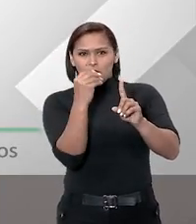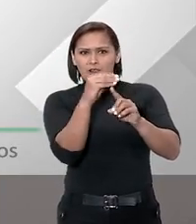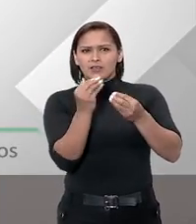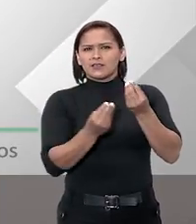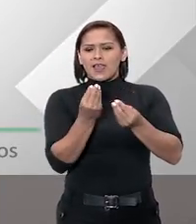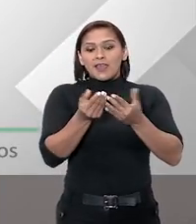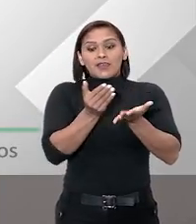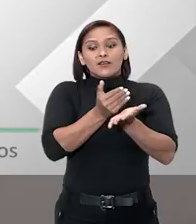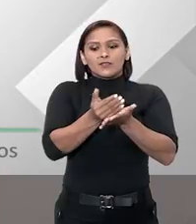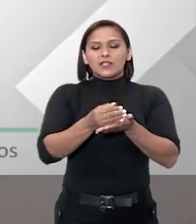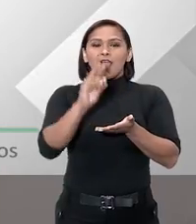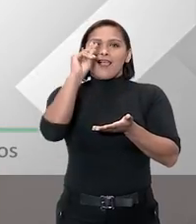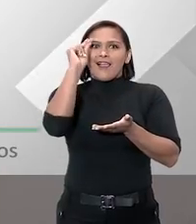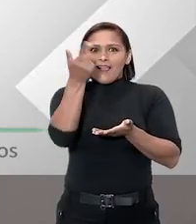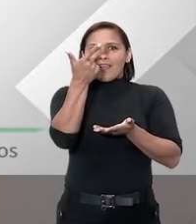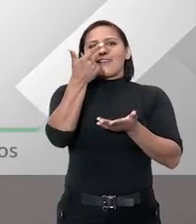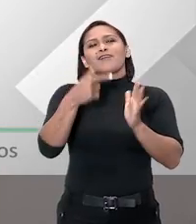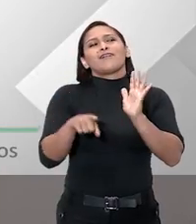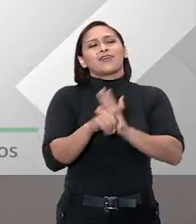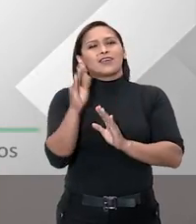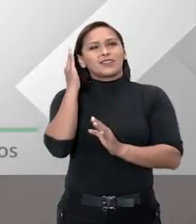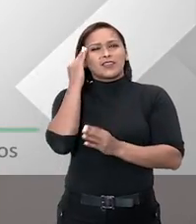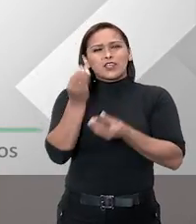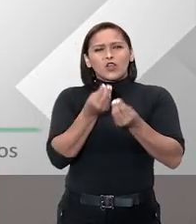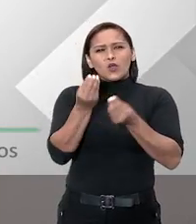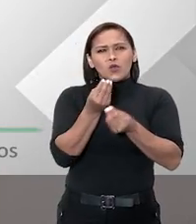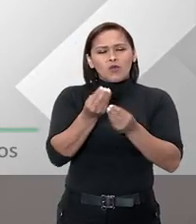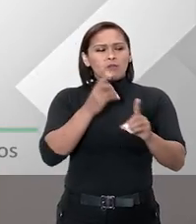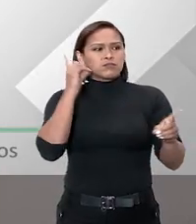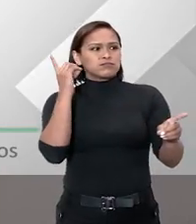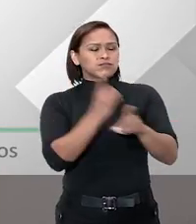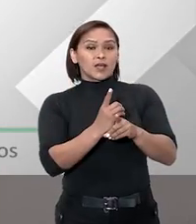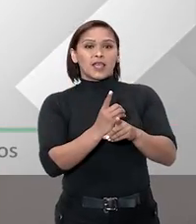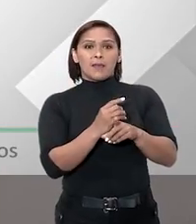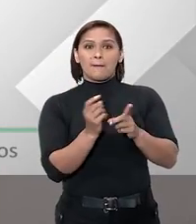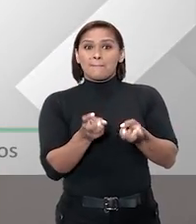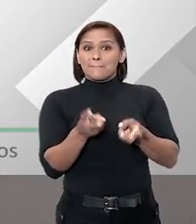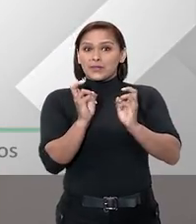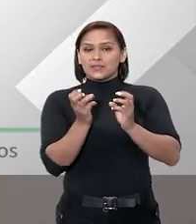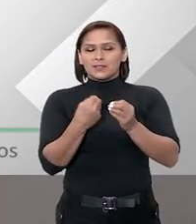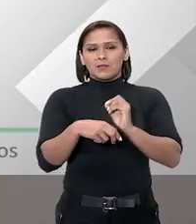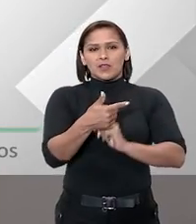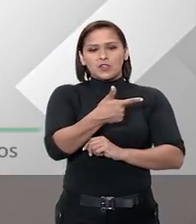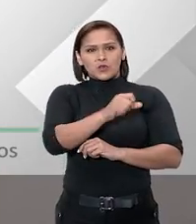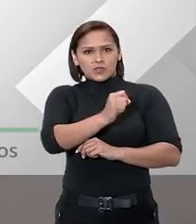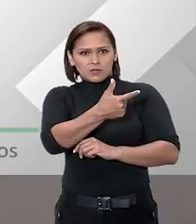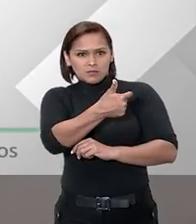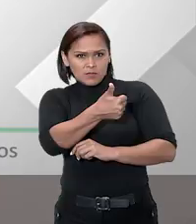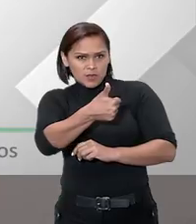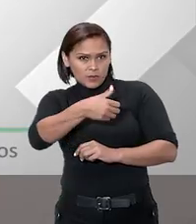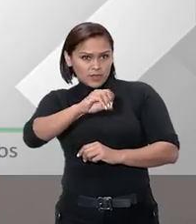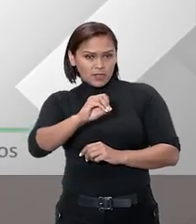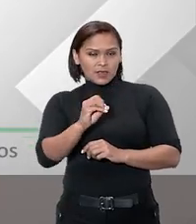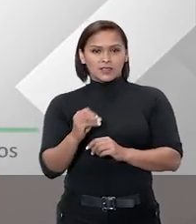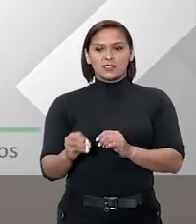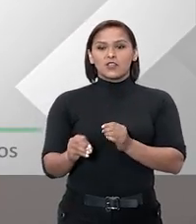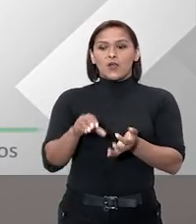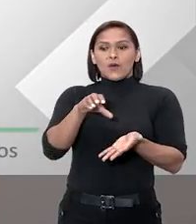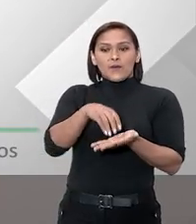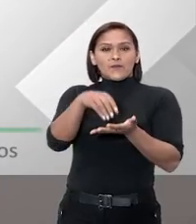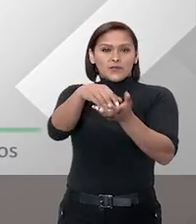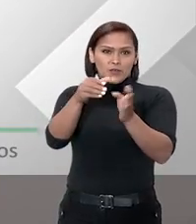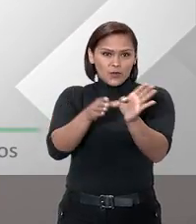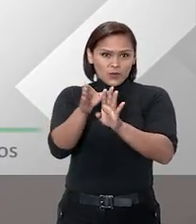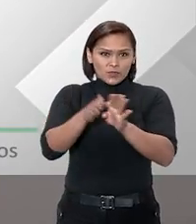A partir dali, deu-se um start para buscar elementos. Foi quando, então, em 2010, o Conselho Nacional de